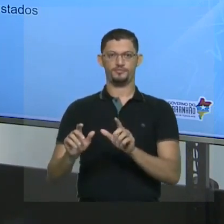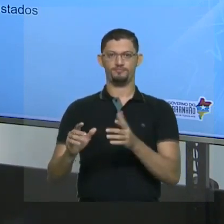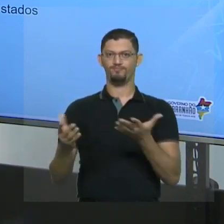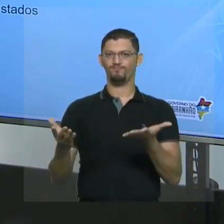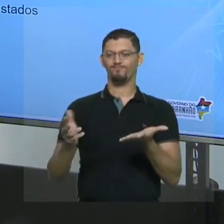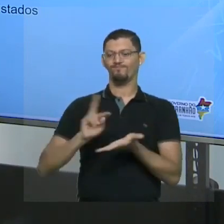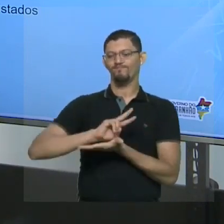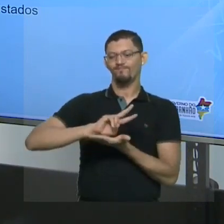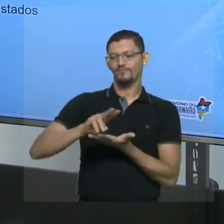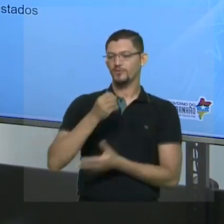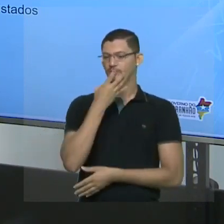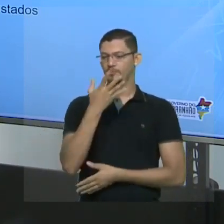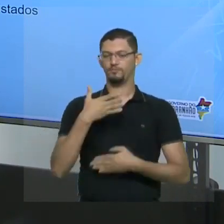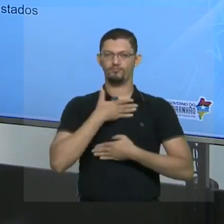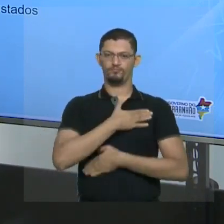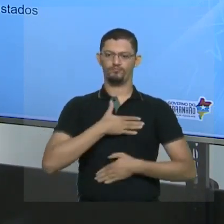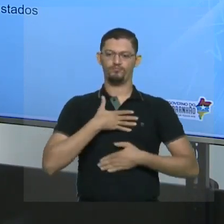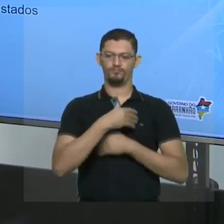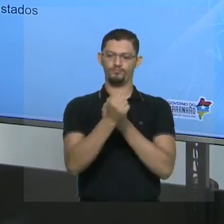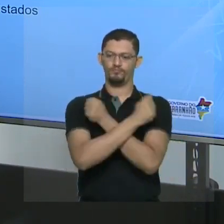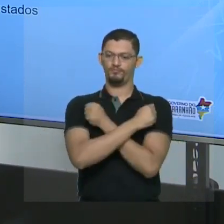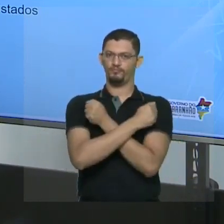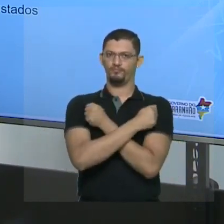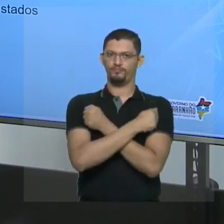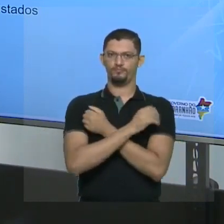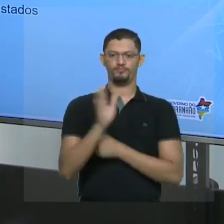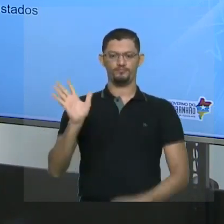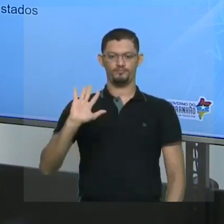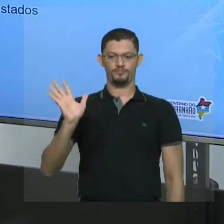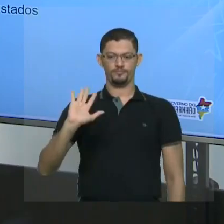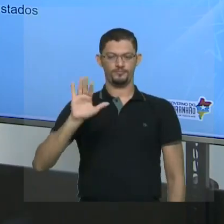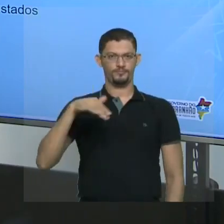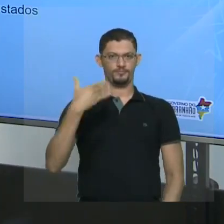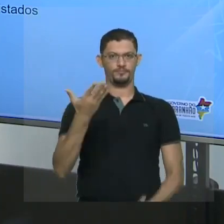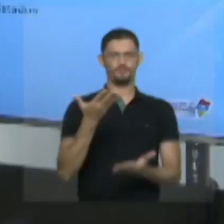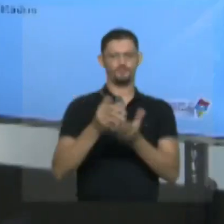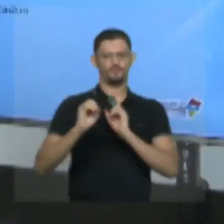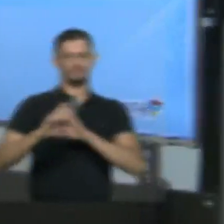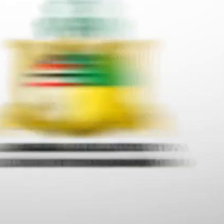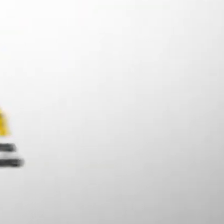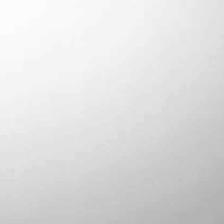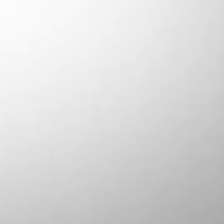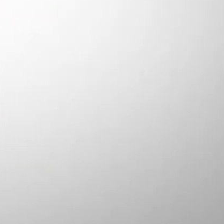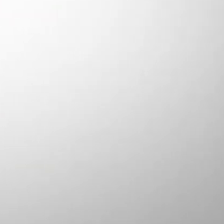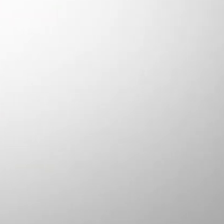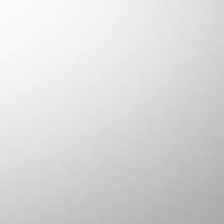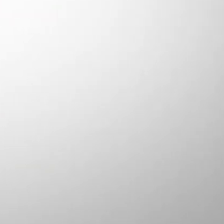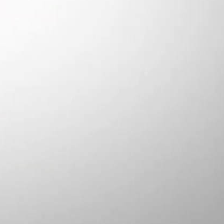muita coisa boa. Foi um prazer, um forte abraço, até a próxima aula e fui!